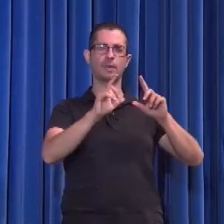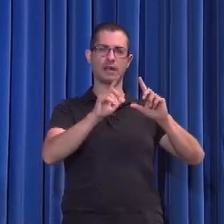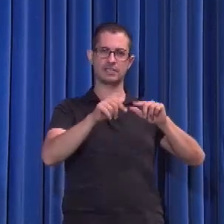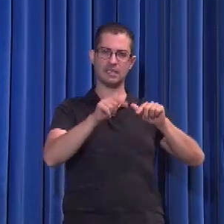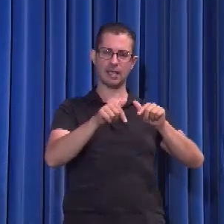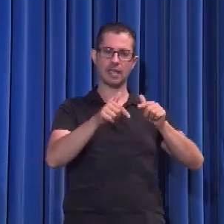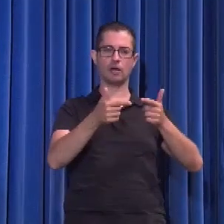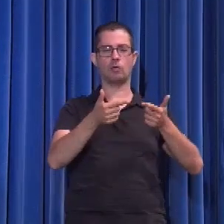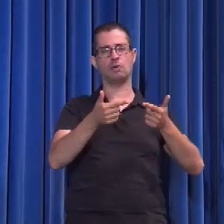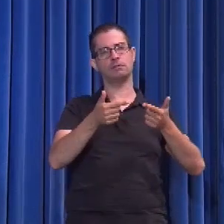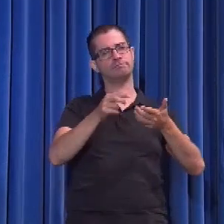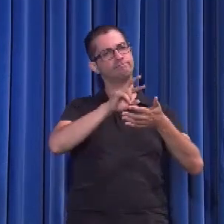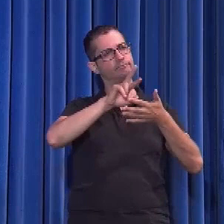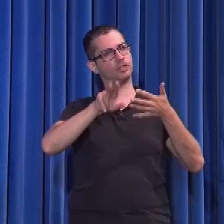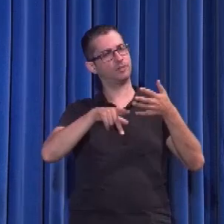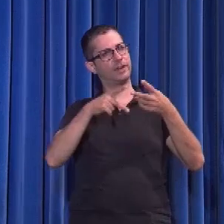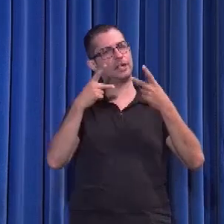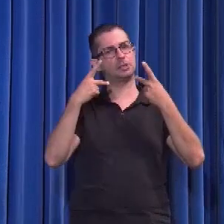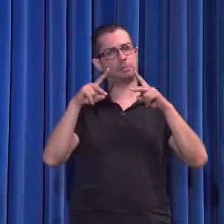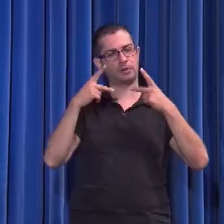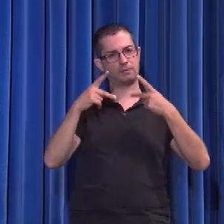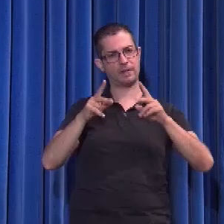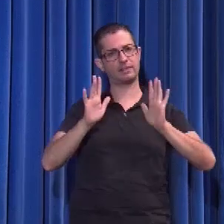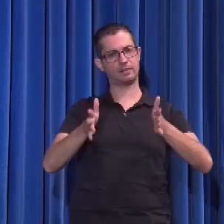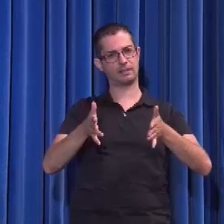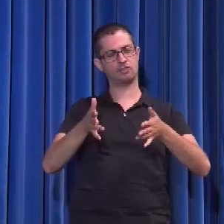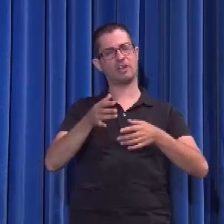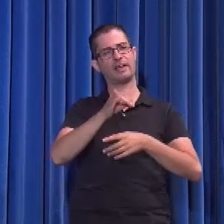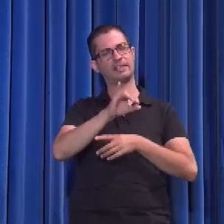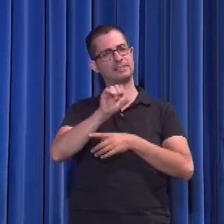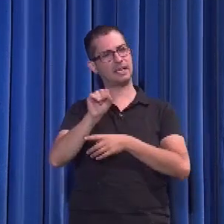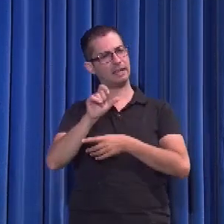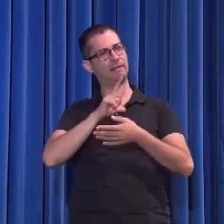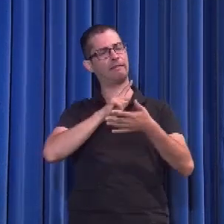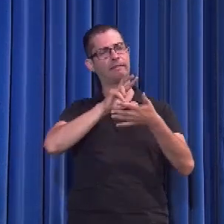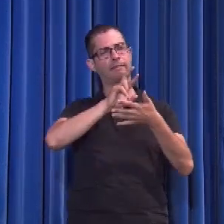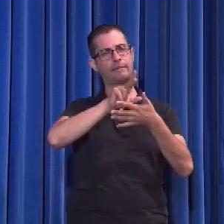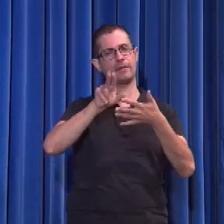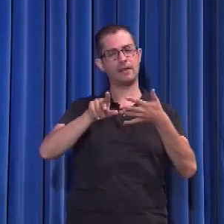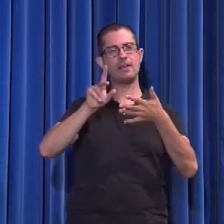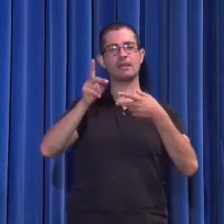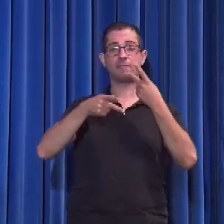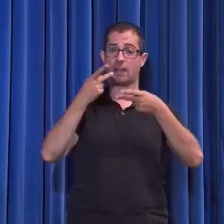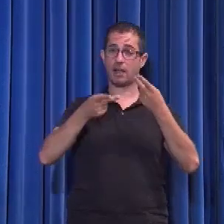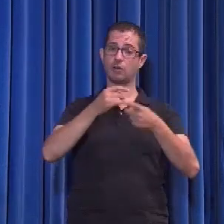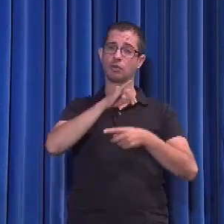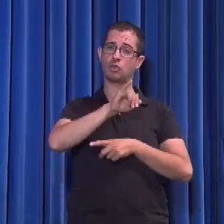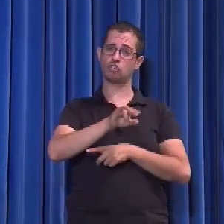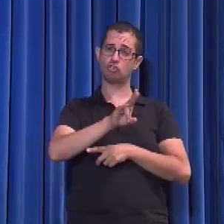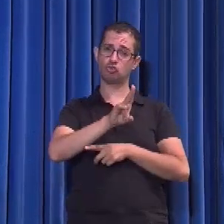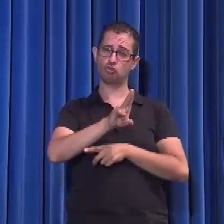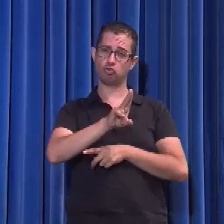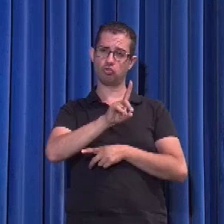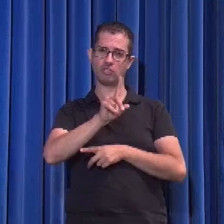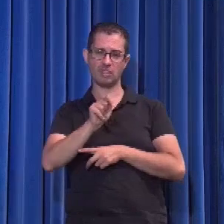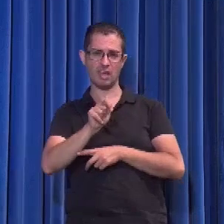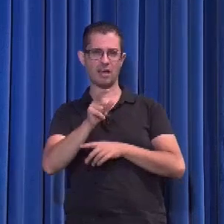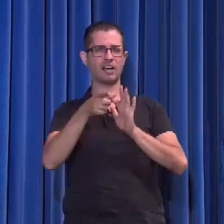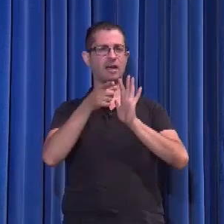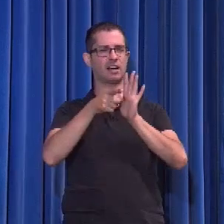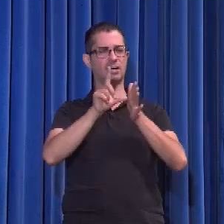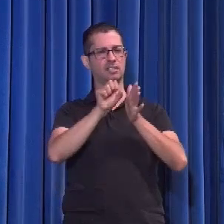profeta Oséias, os profetas Isaías e Miqueias, que profetizaram em Judá, bem antes do século